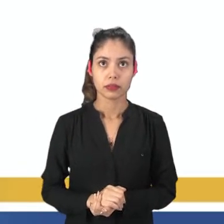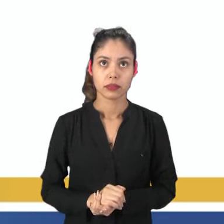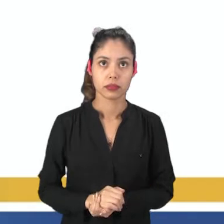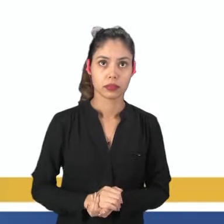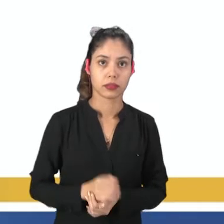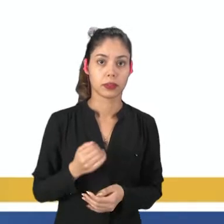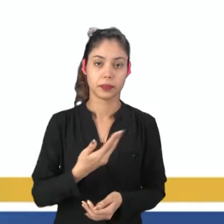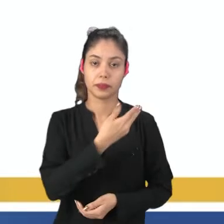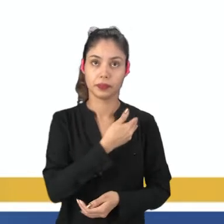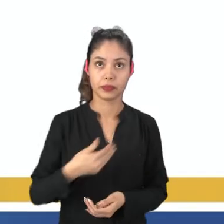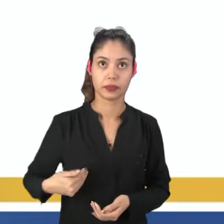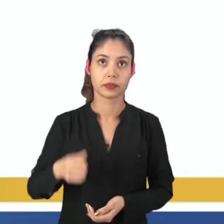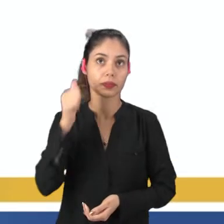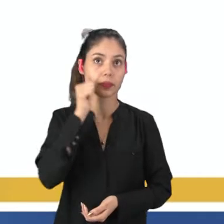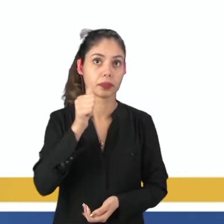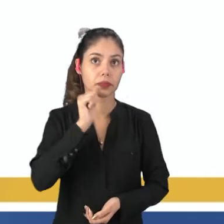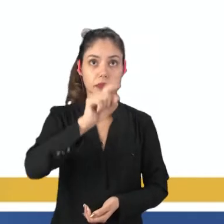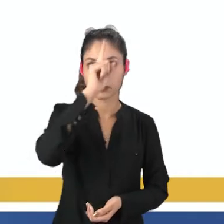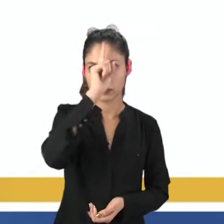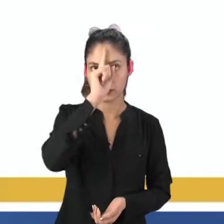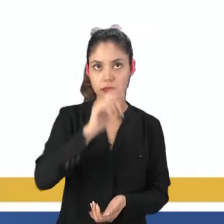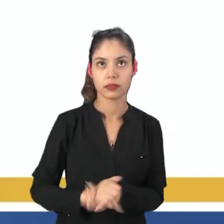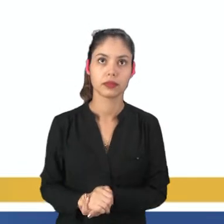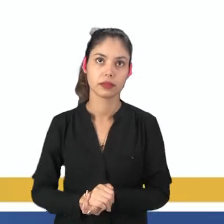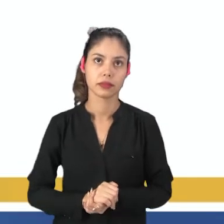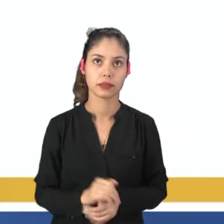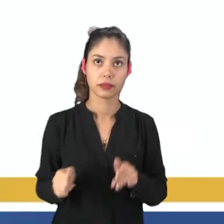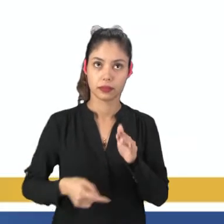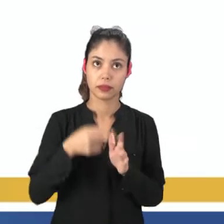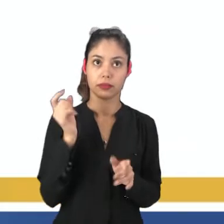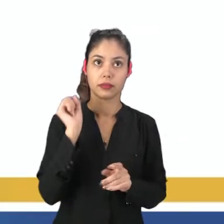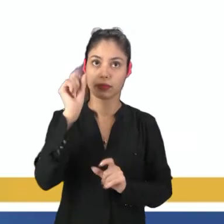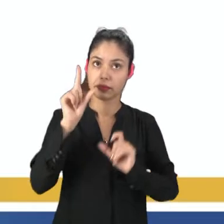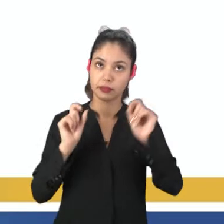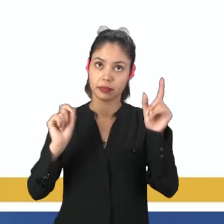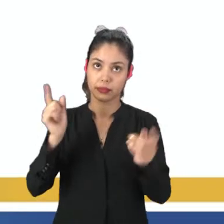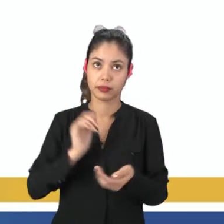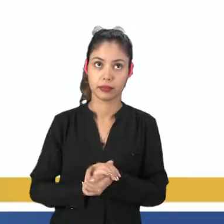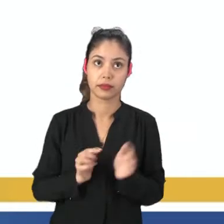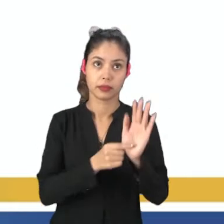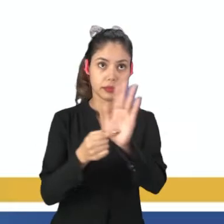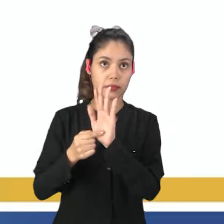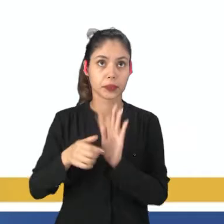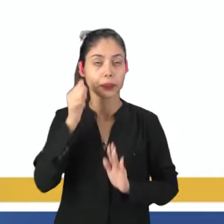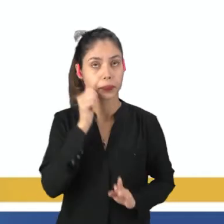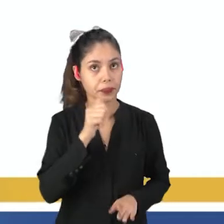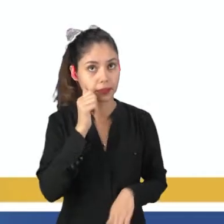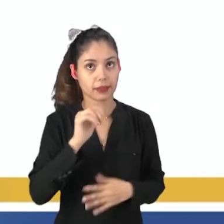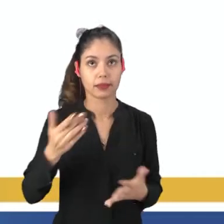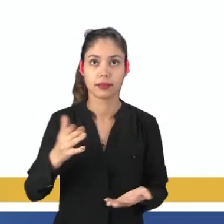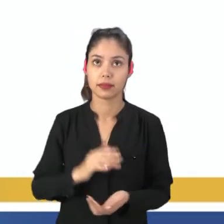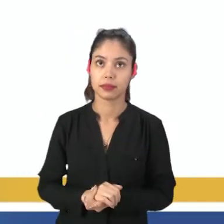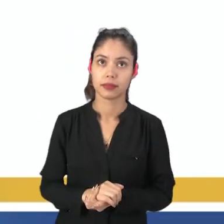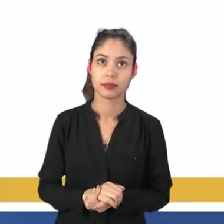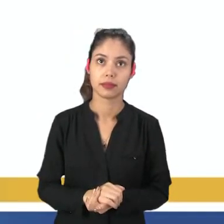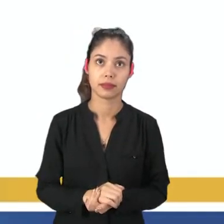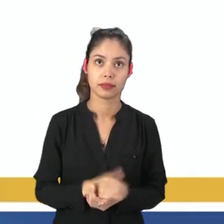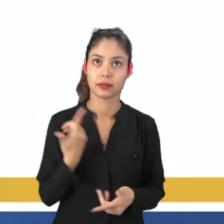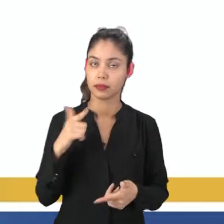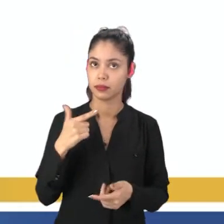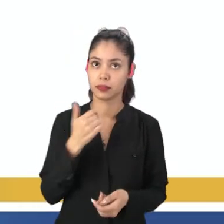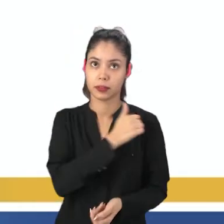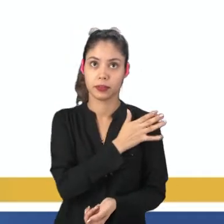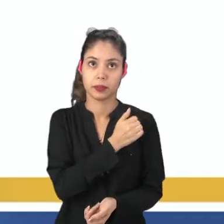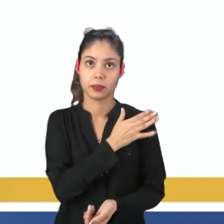público feminino adulto. Primeiro que a estrela da ilustração é uma mulher. Sem estereótipos ou